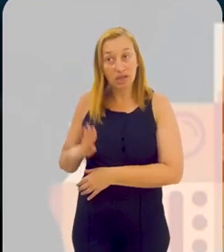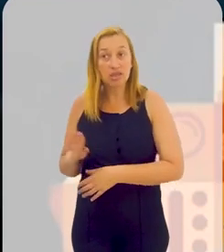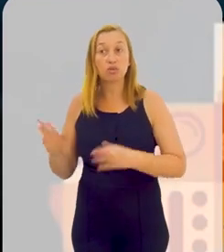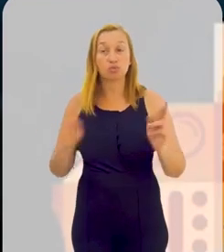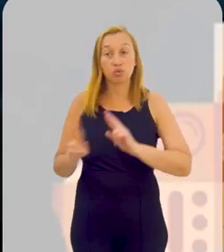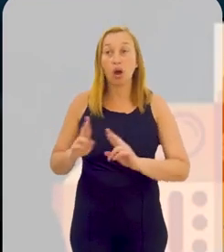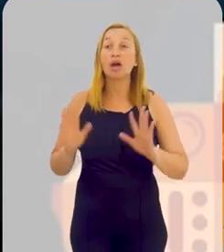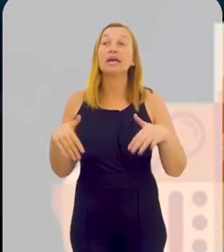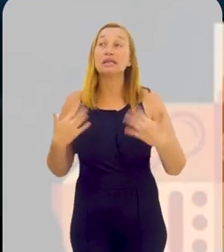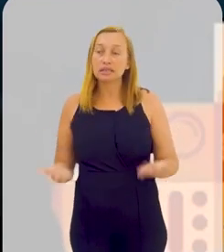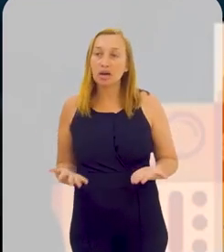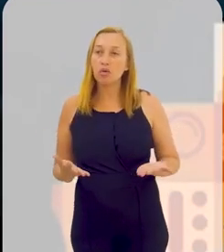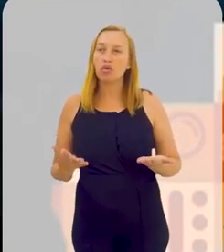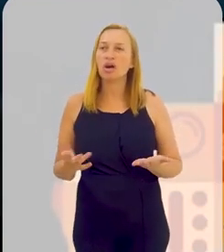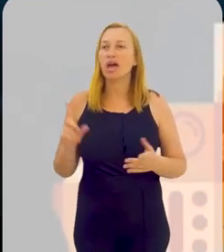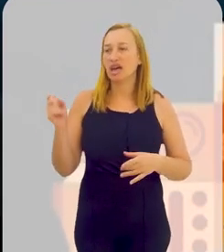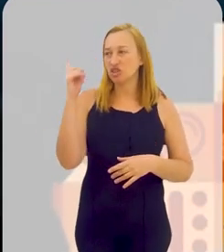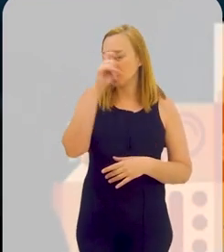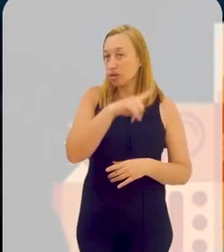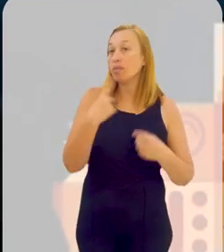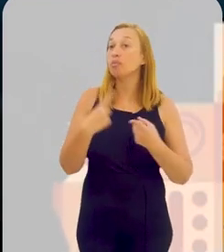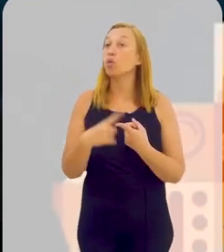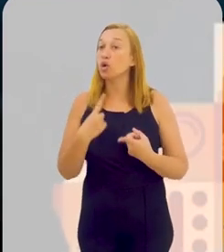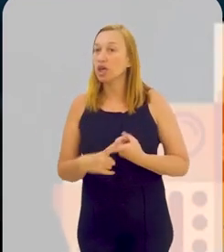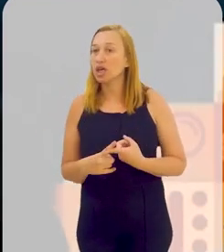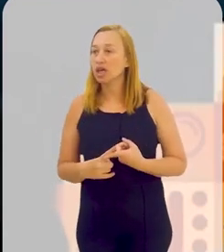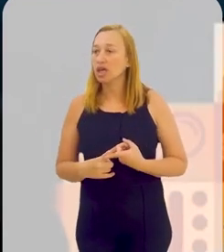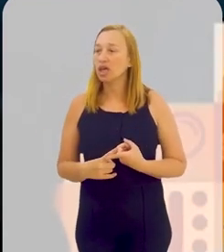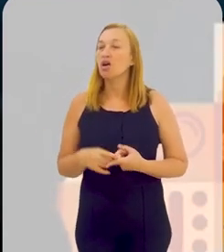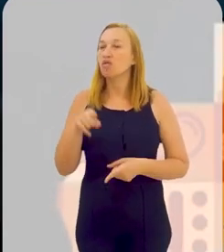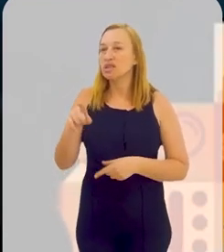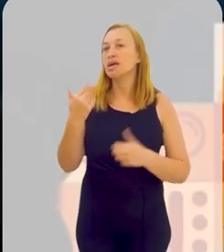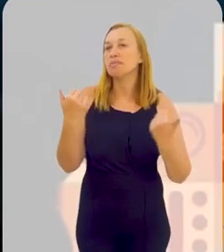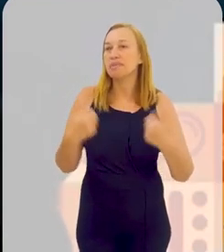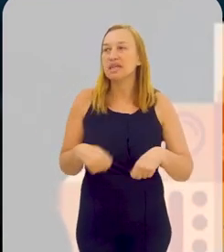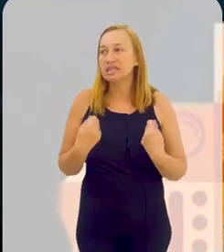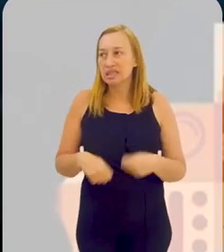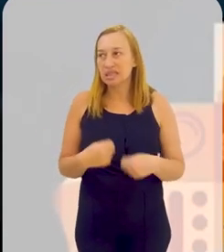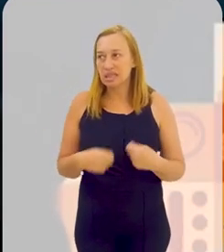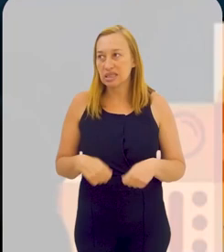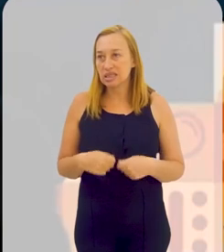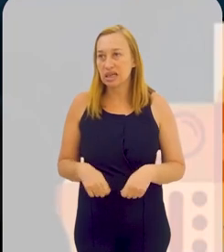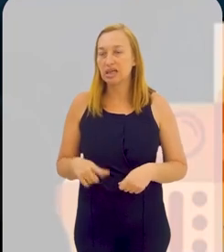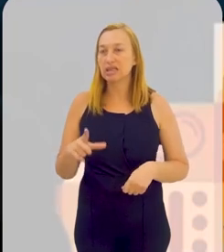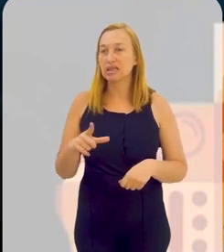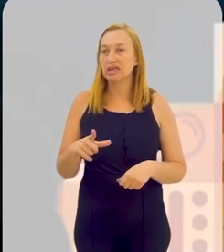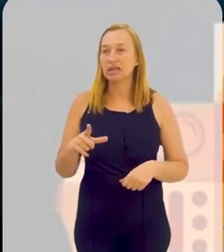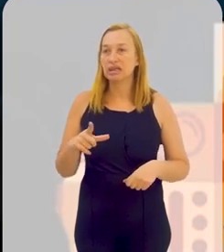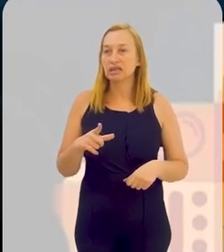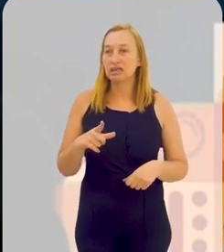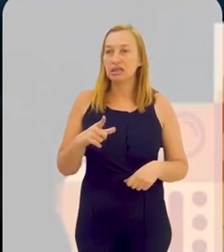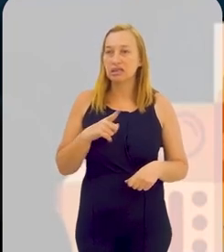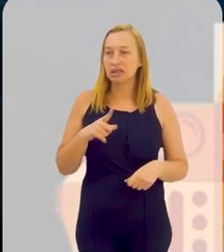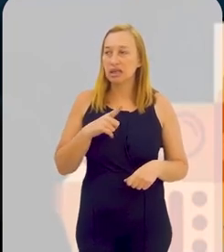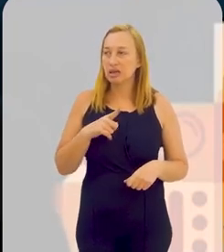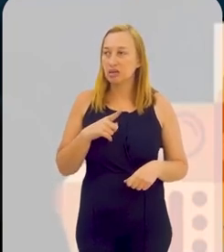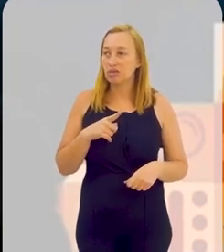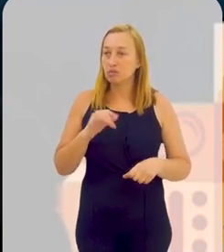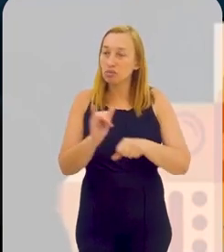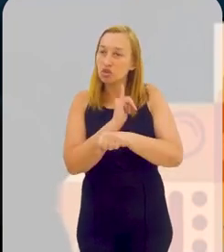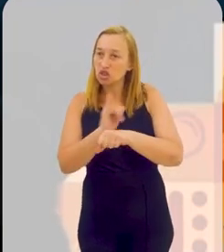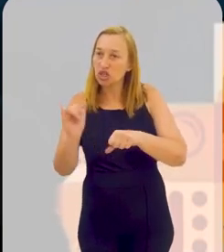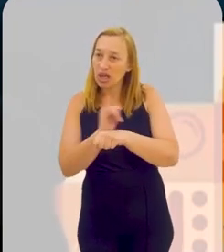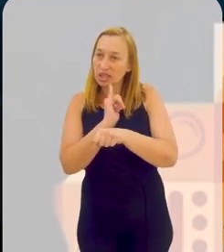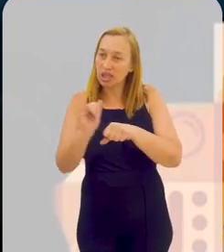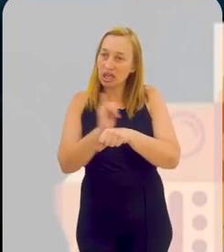né, associado, que a gente chama. Então, essa é a dificuldade. Por quê? Porque você precisa ter um esquema de escoamento